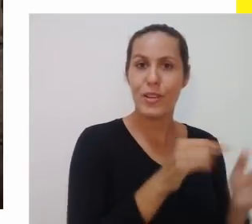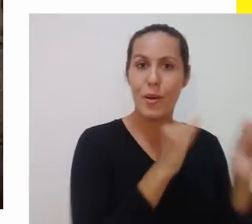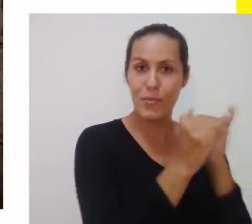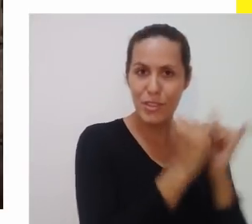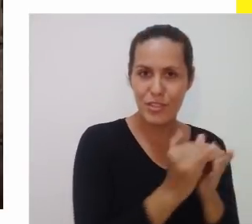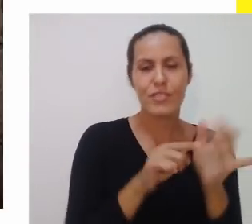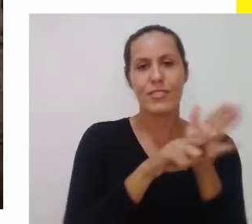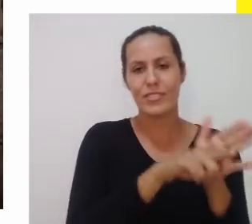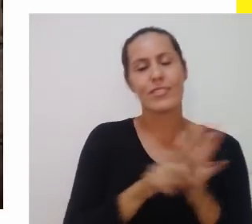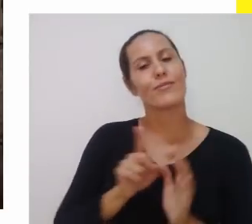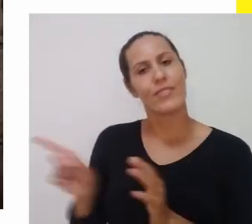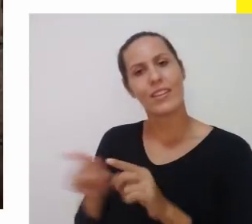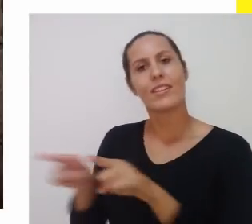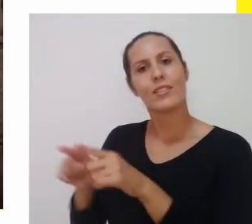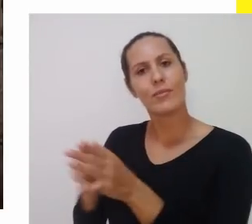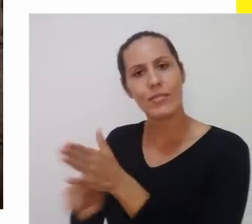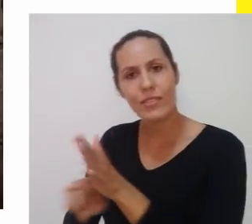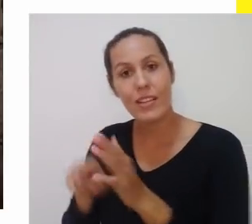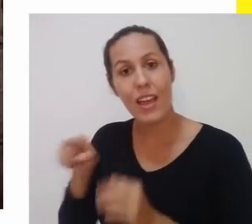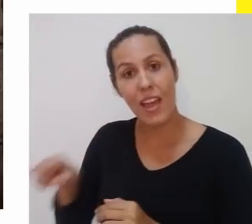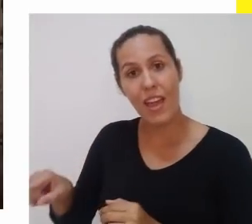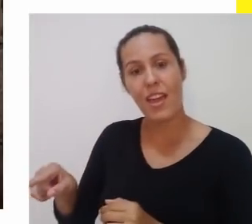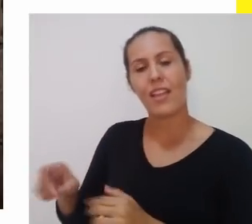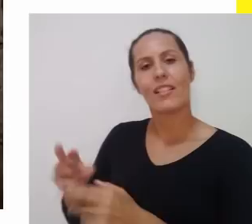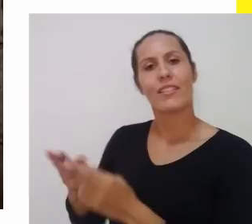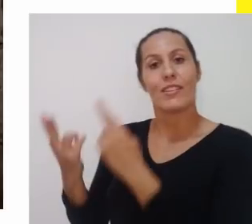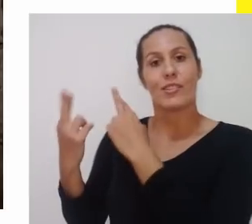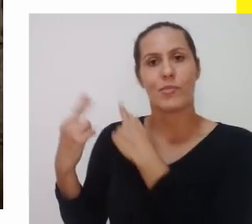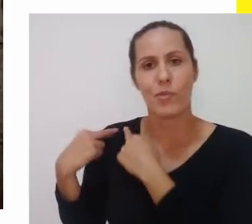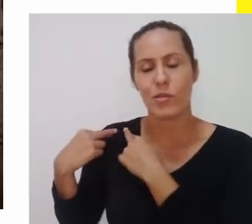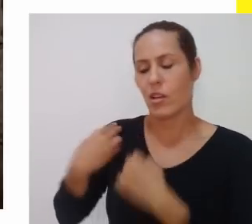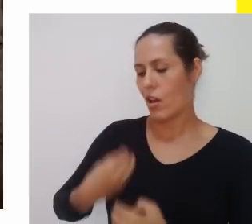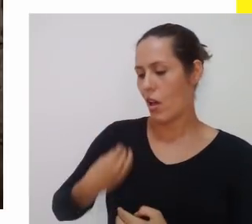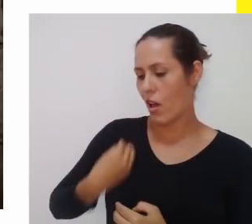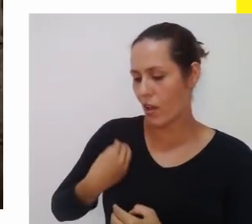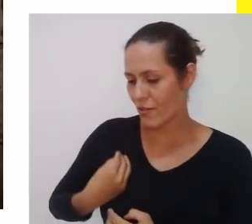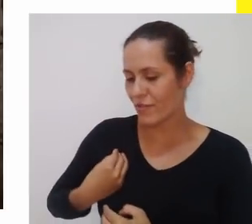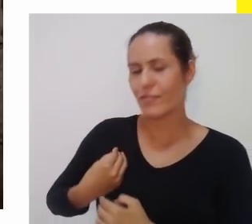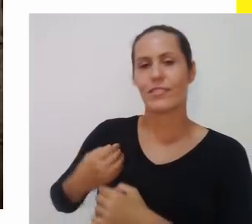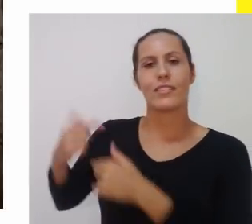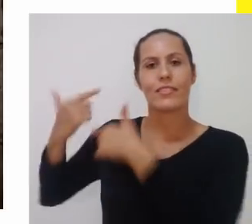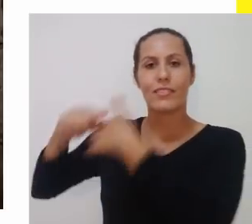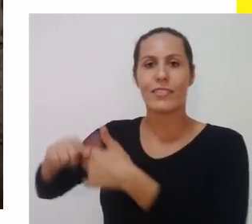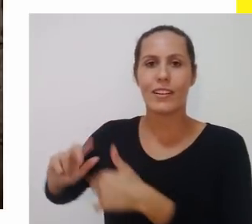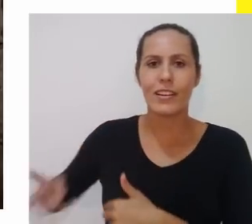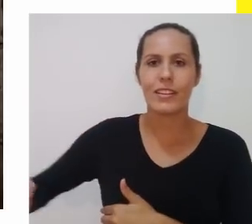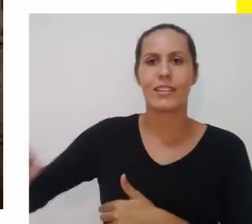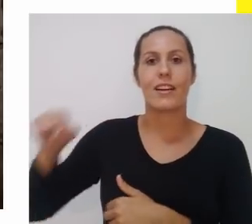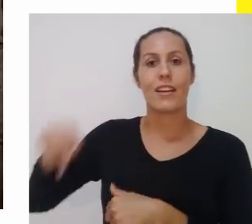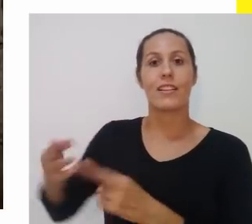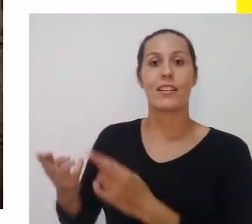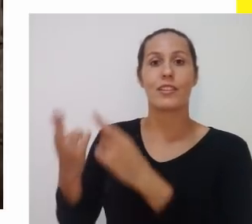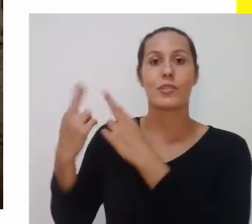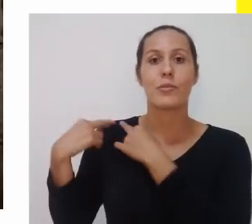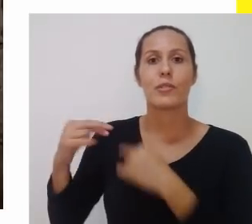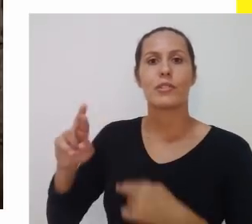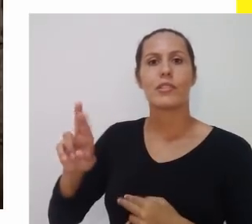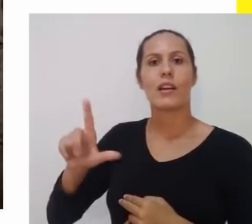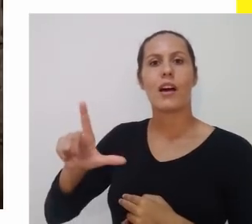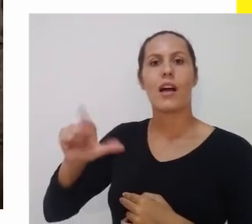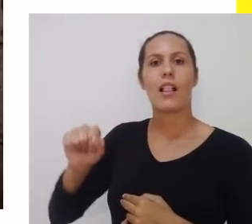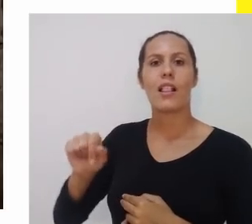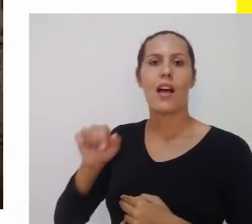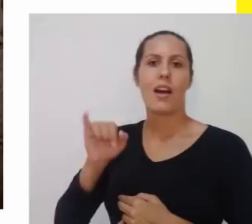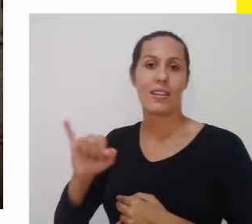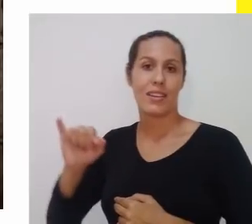Esse é o cara que está mantendo viva a chama do coco de senzala em Camaragibe. Ele é o responsável